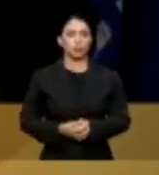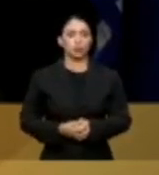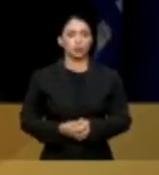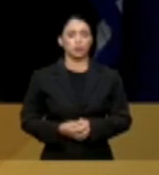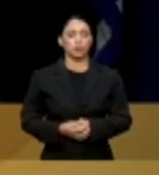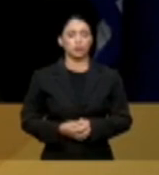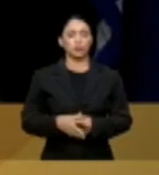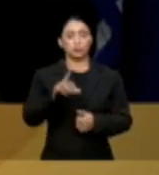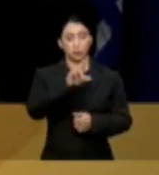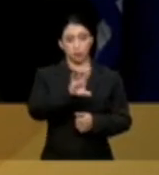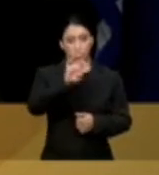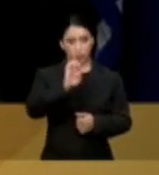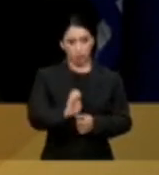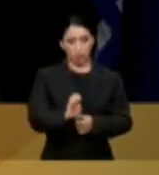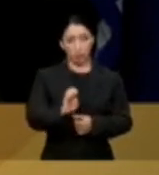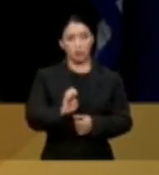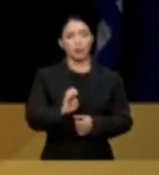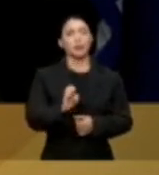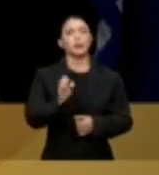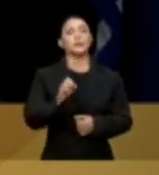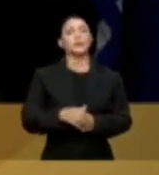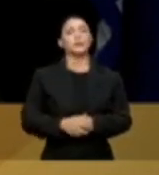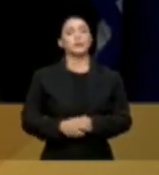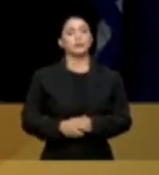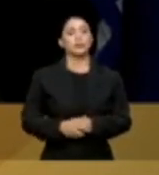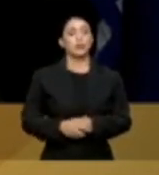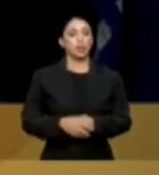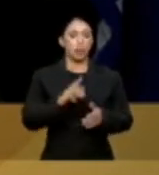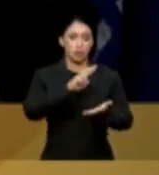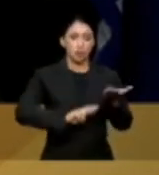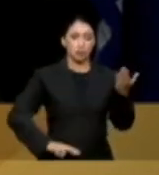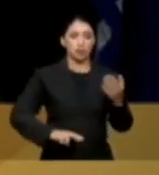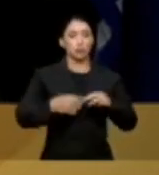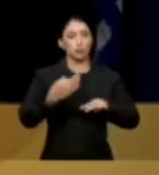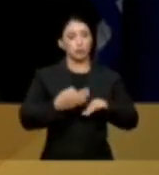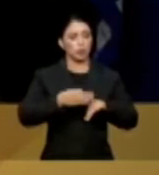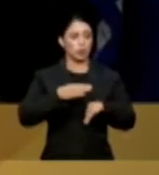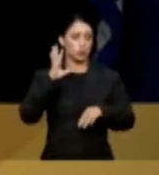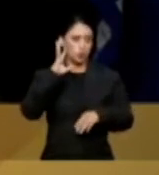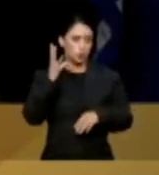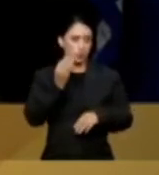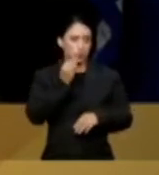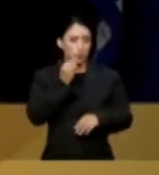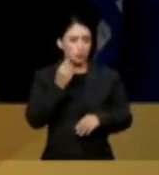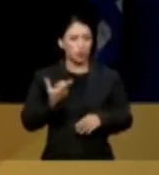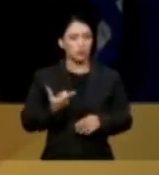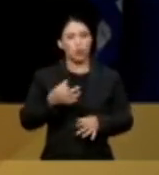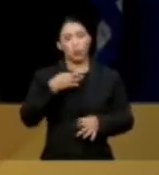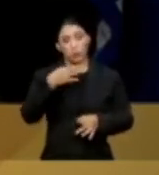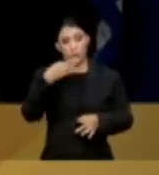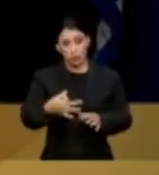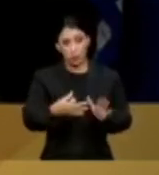no recurso extraordinário número 61.1874, em que relatou o ministro Dias Toffoli, a controvérsia está